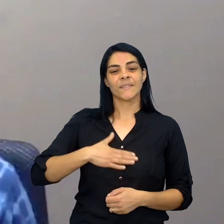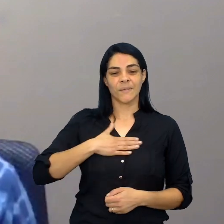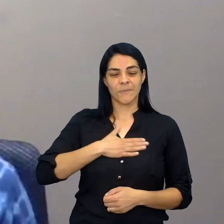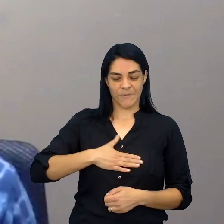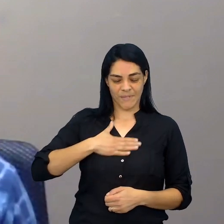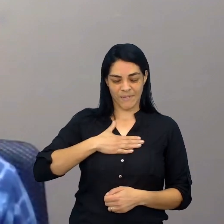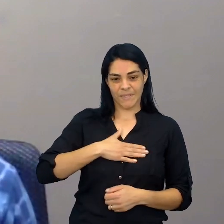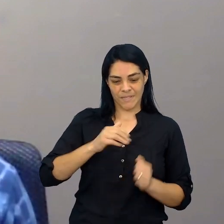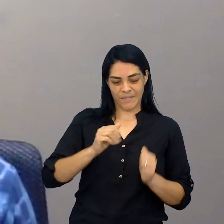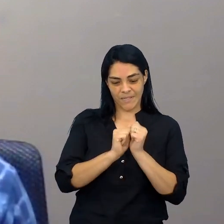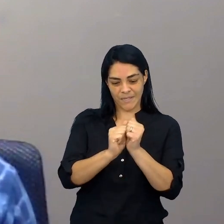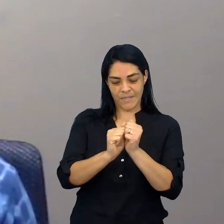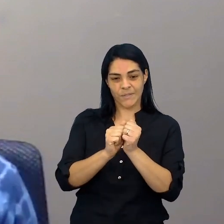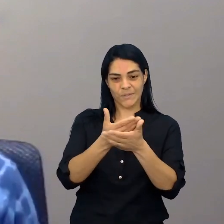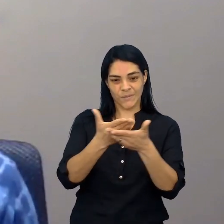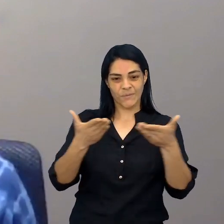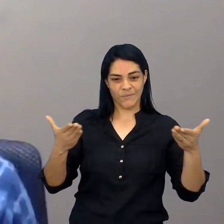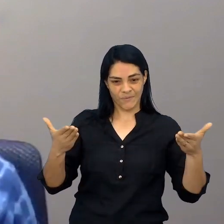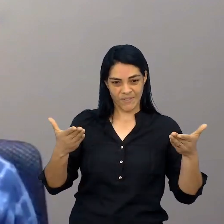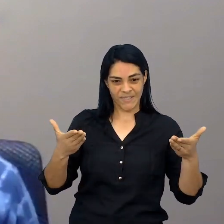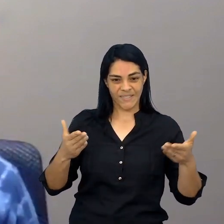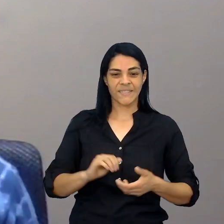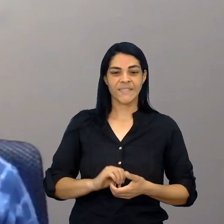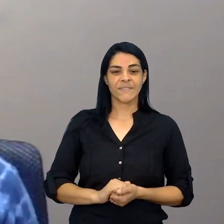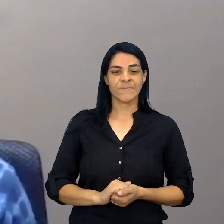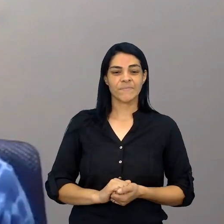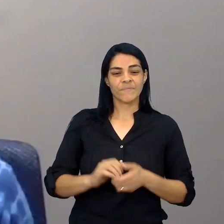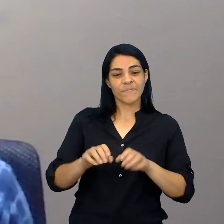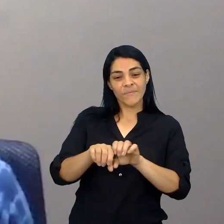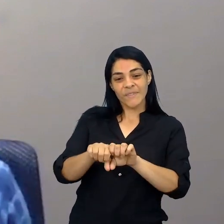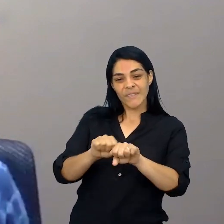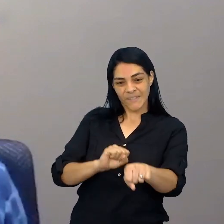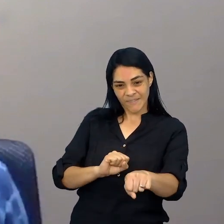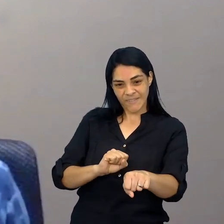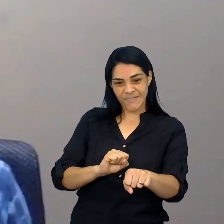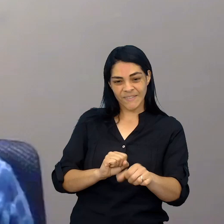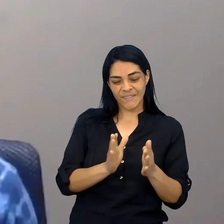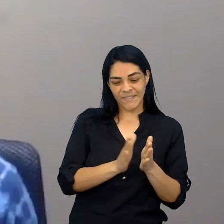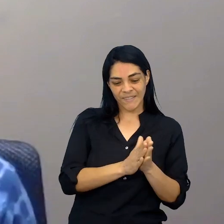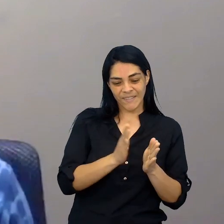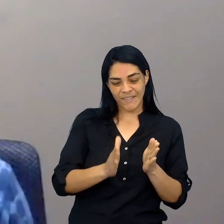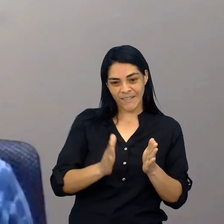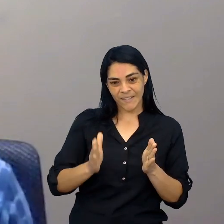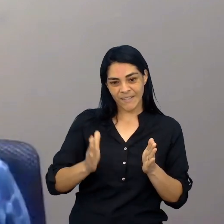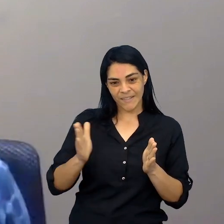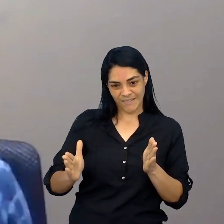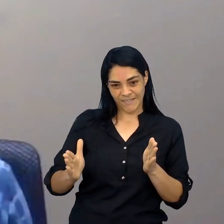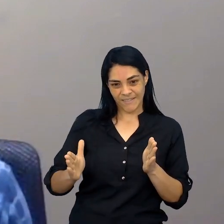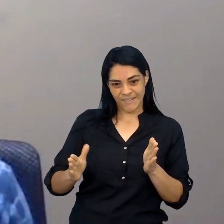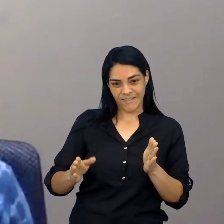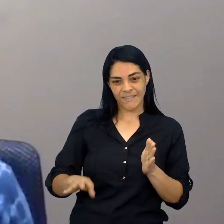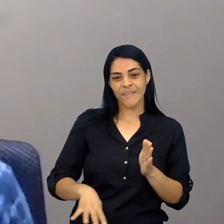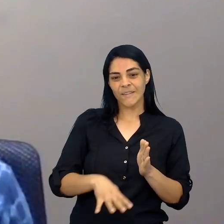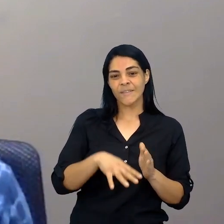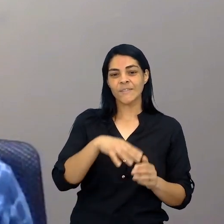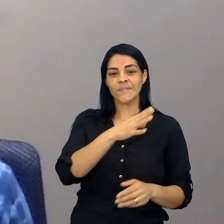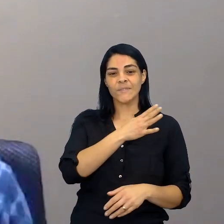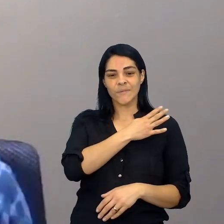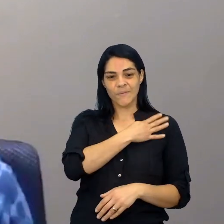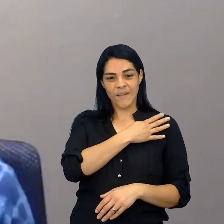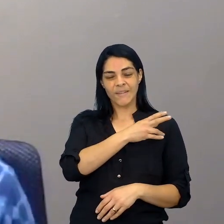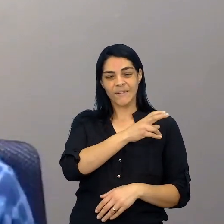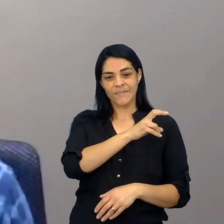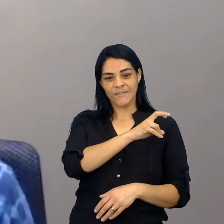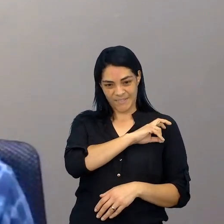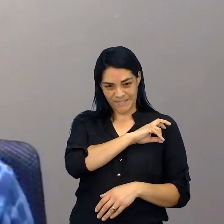estar aqui com vocês hoje para a formação de etapa dos quarto e quinto anos